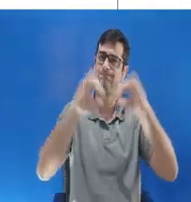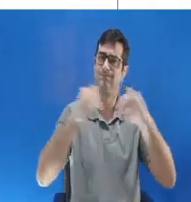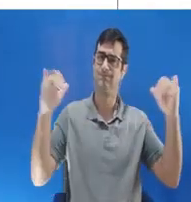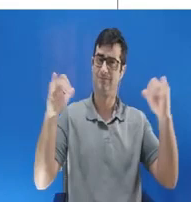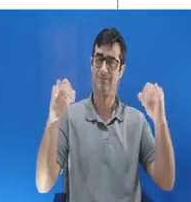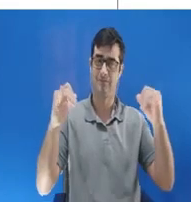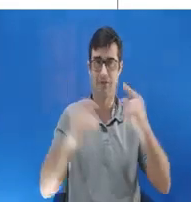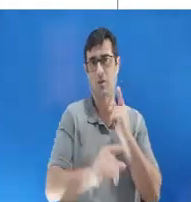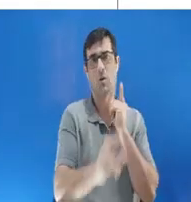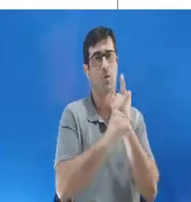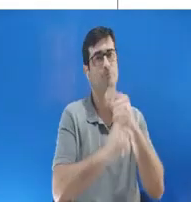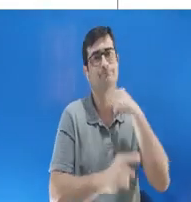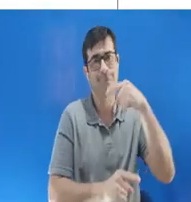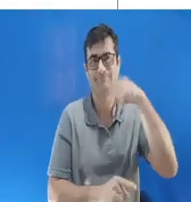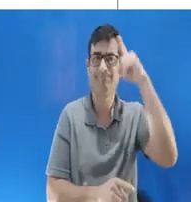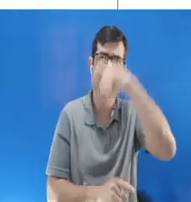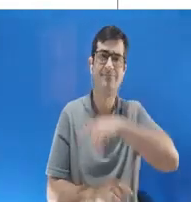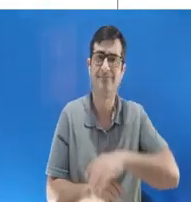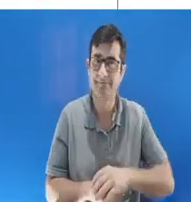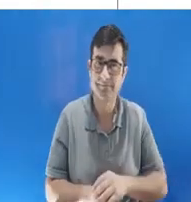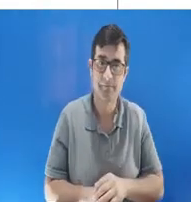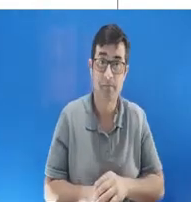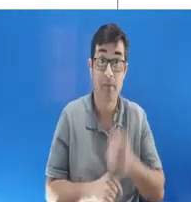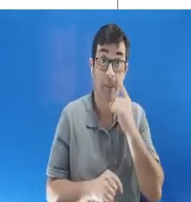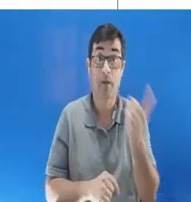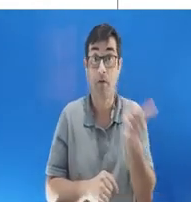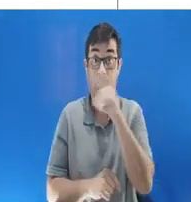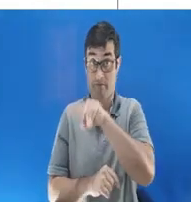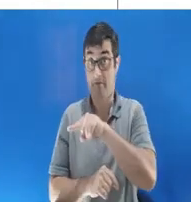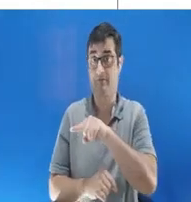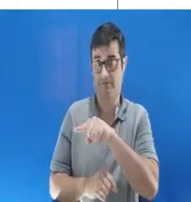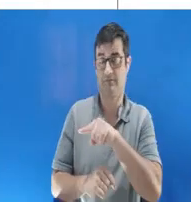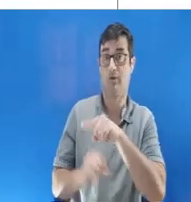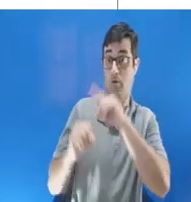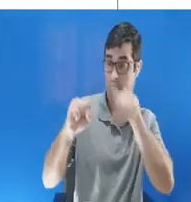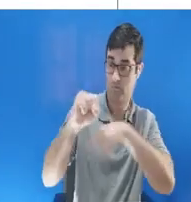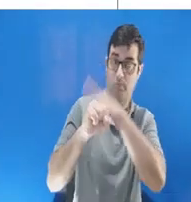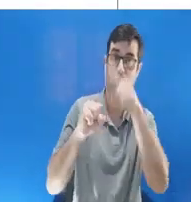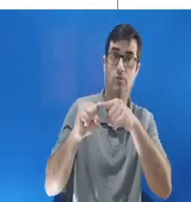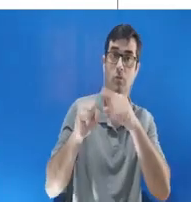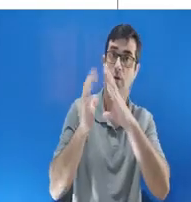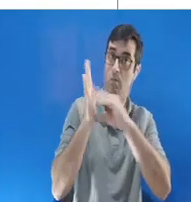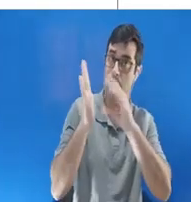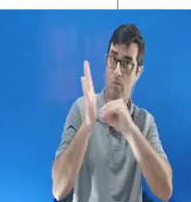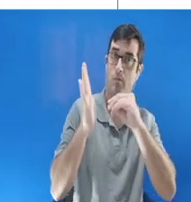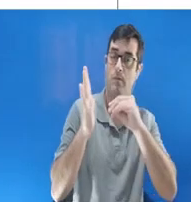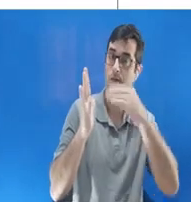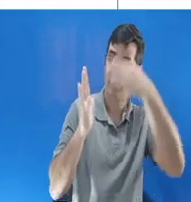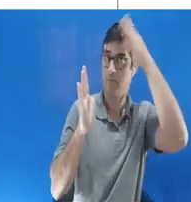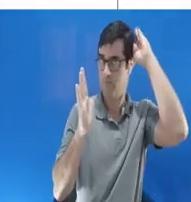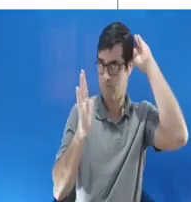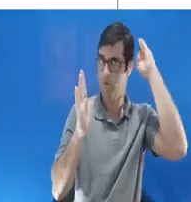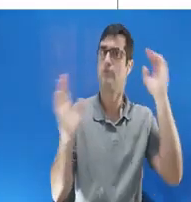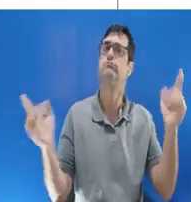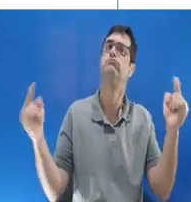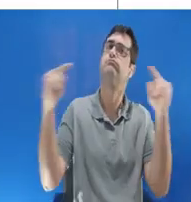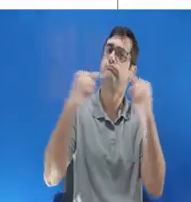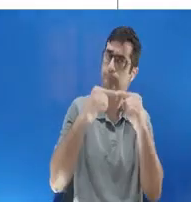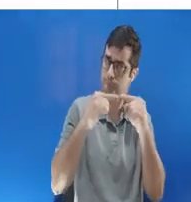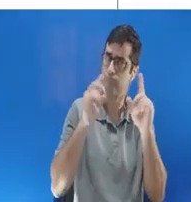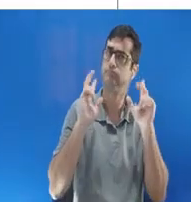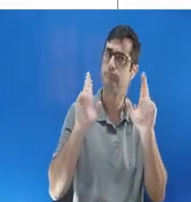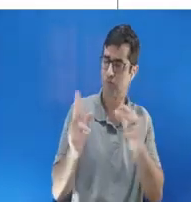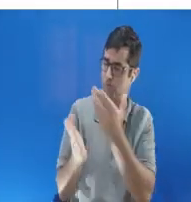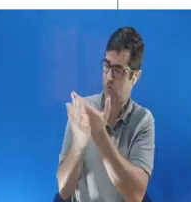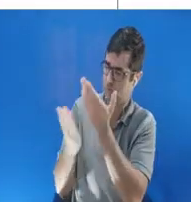pouco mais complicado. Mas as mesmas definições que eu vou utilizar para o modelo de Bohr, a gente vai aplicar para o modelo quântico,